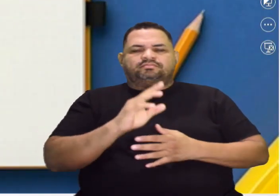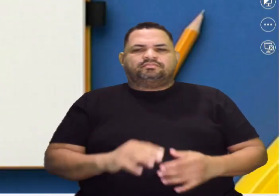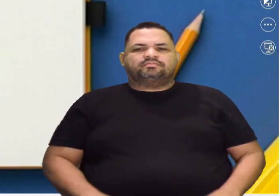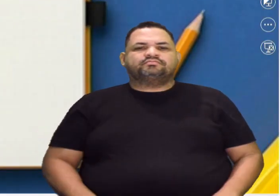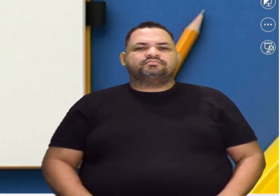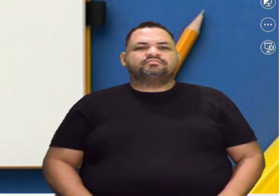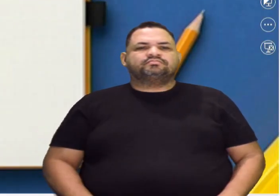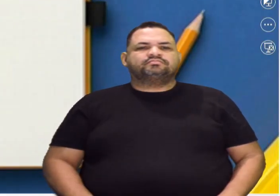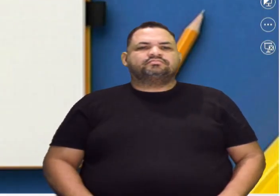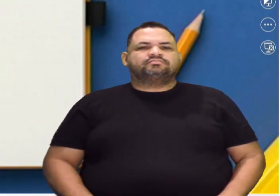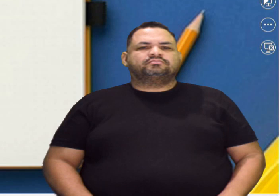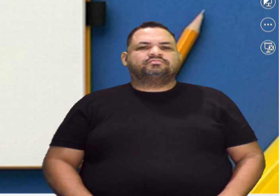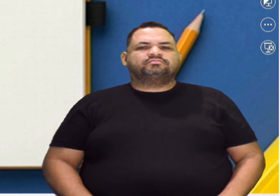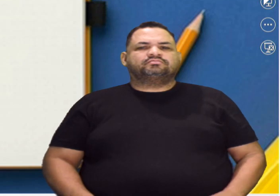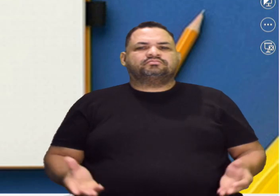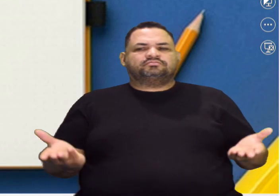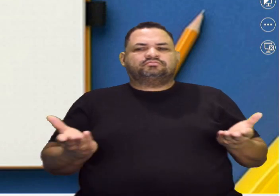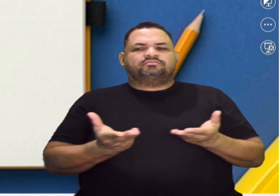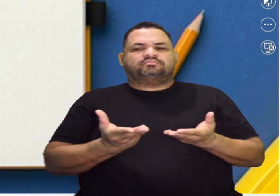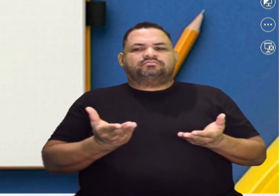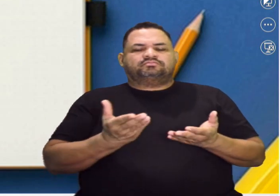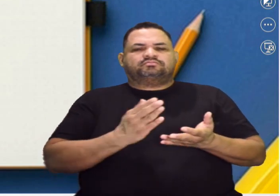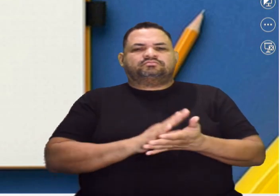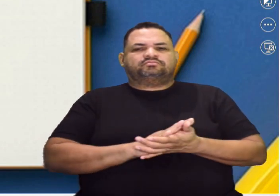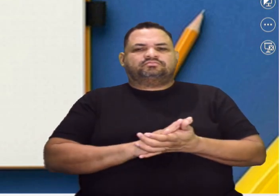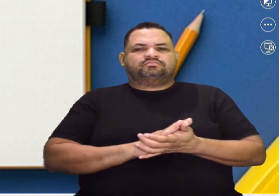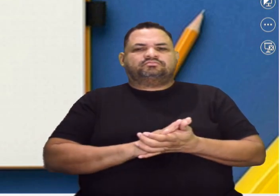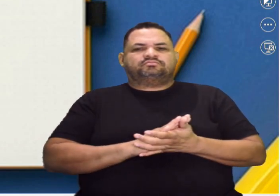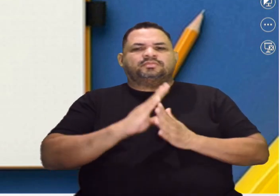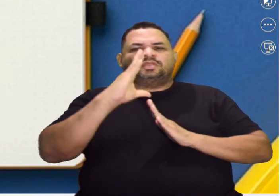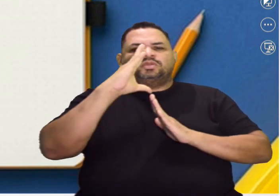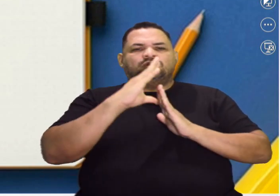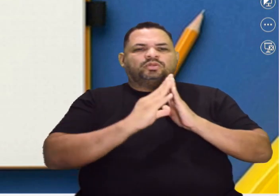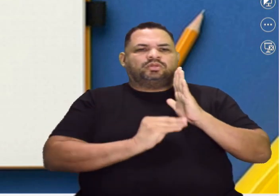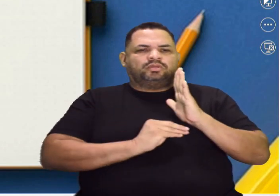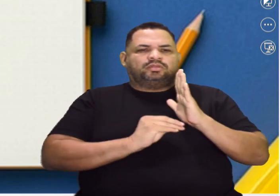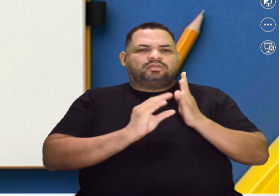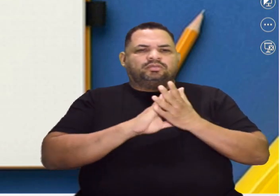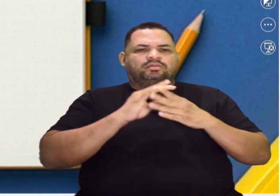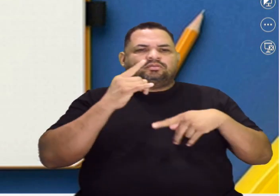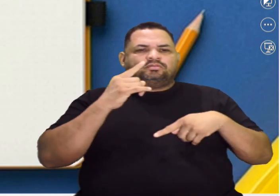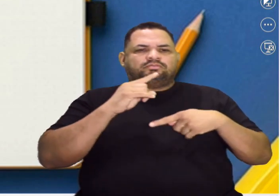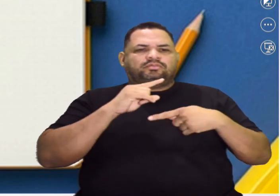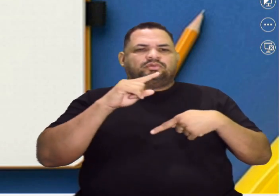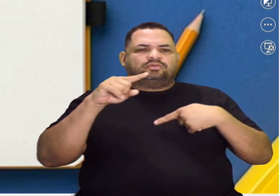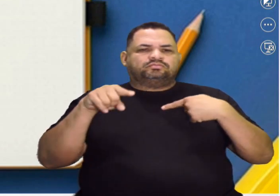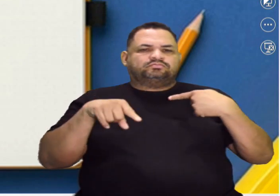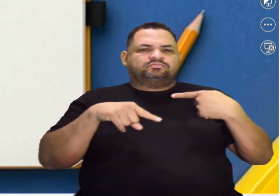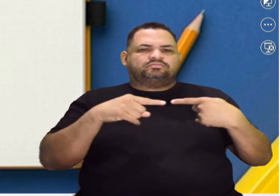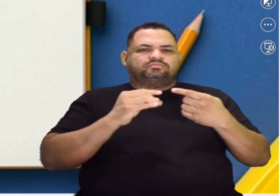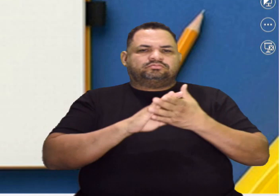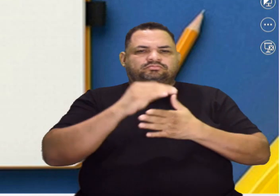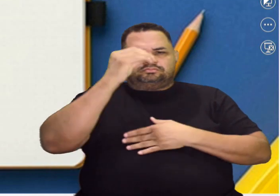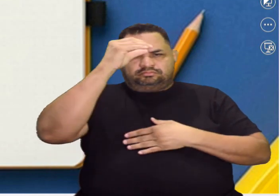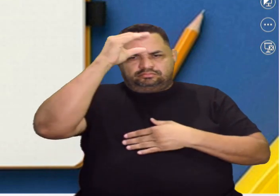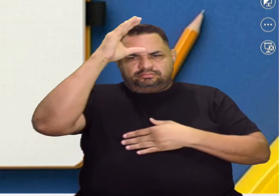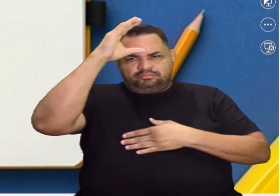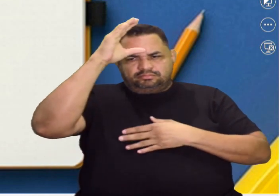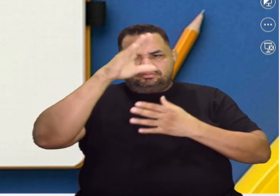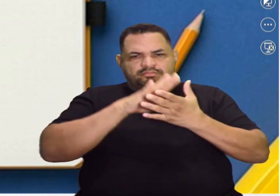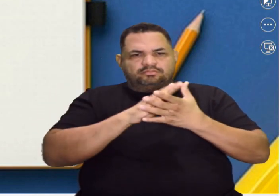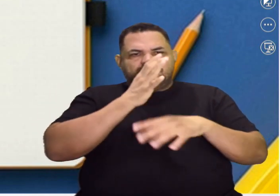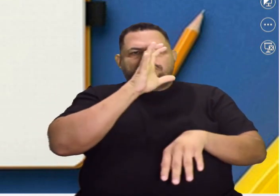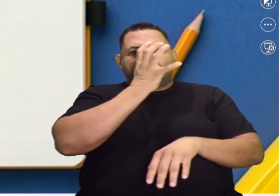gente, ó. Agora a gente chamamos aqueles que eram conteúdo, chamamos objetos de conhecimento, né? Então,